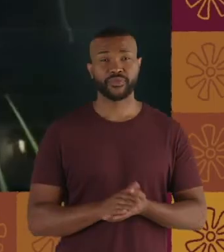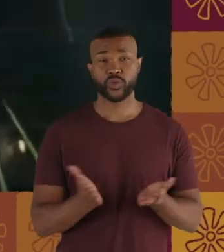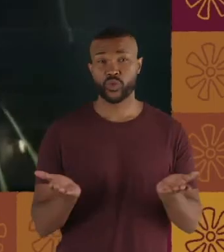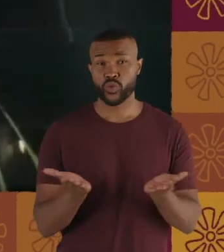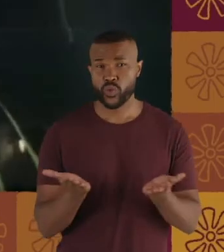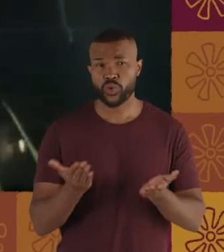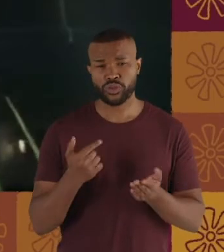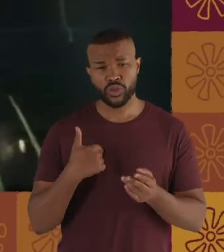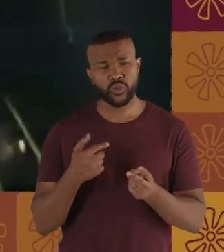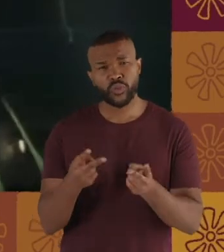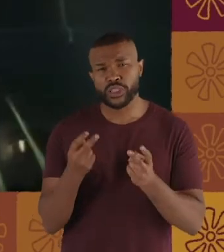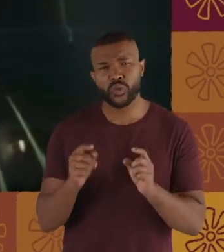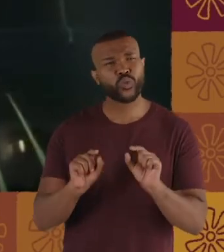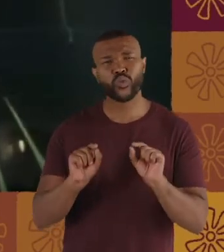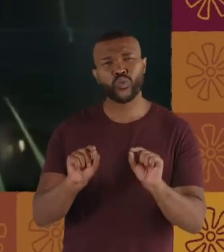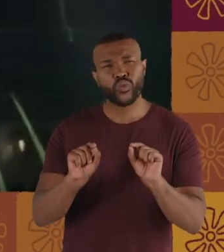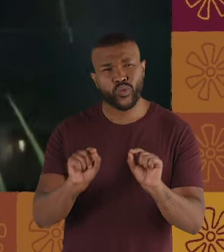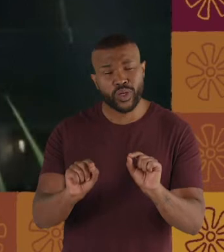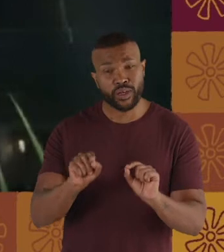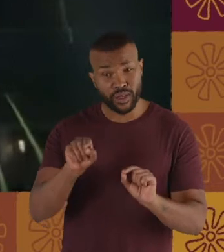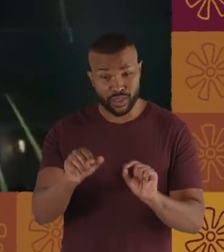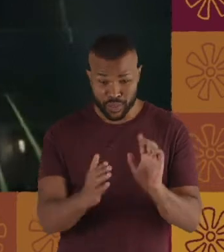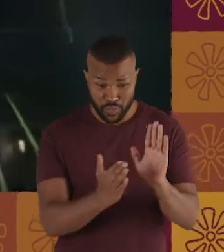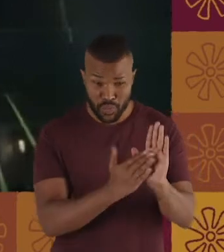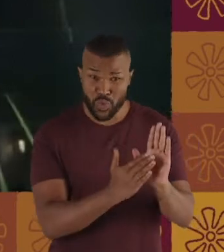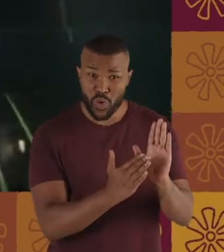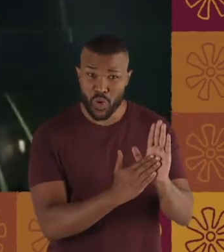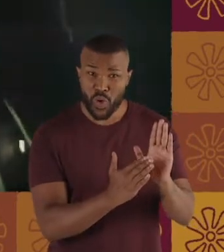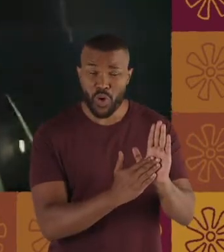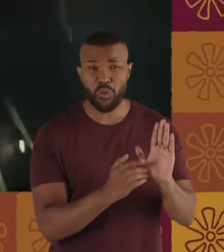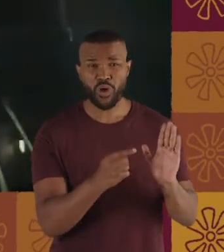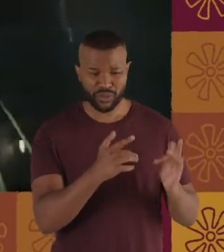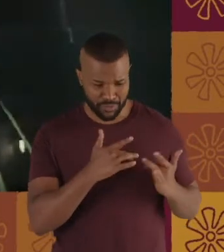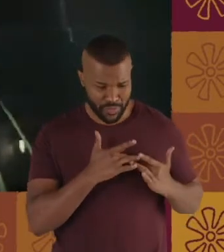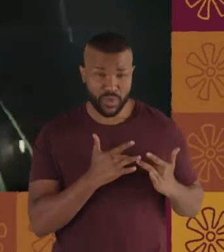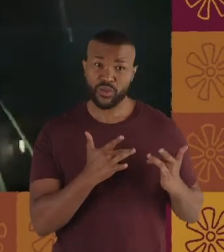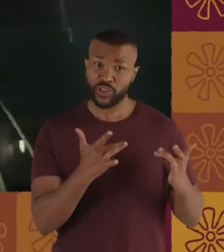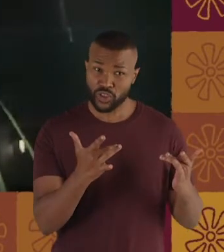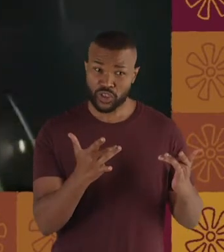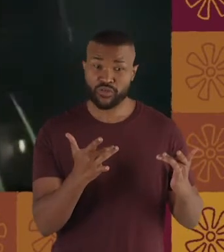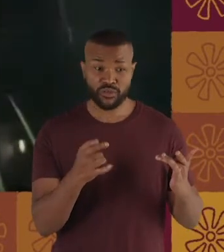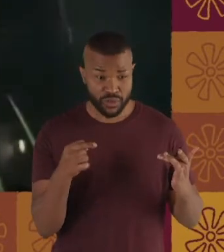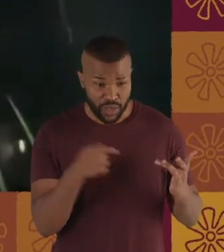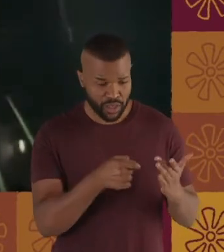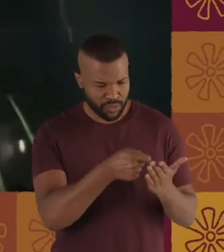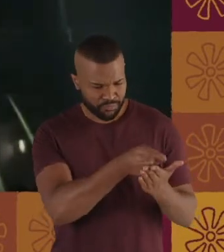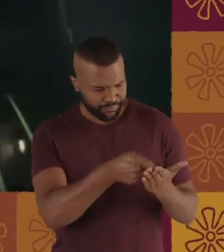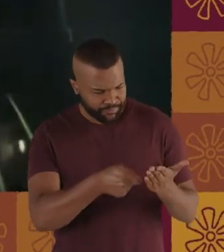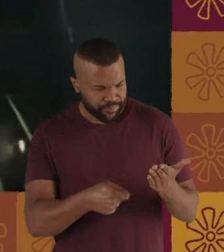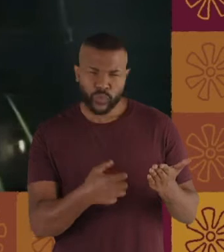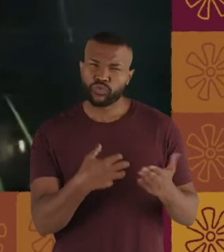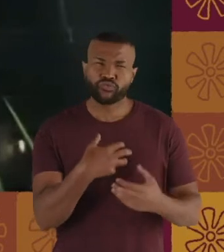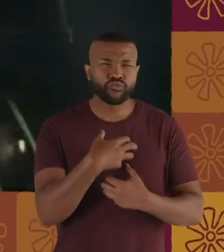Mas hoje eu percebi que esta proposta, ela é uma proposta muito afetiva. Ela é escrita